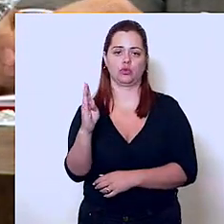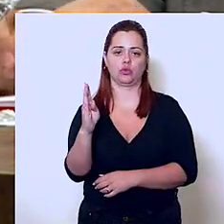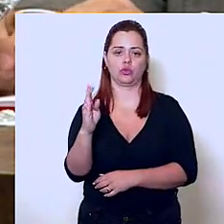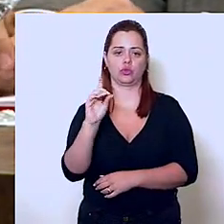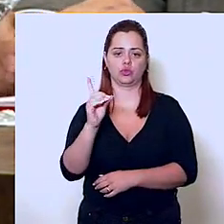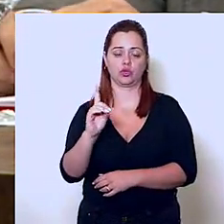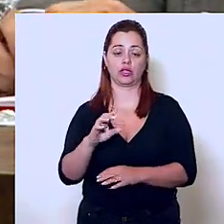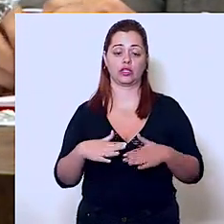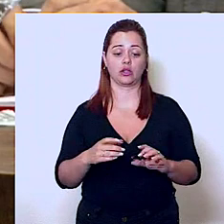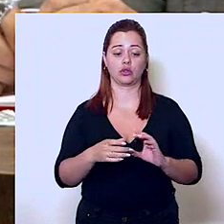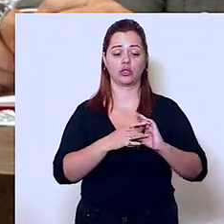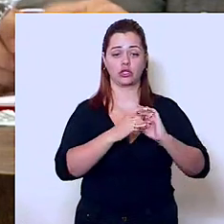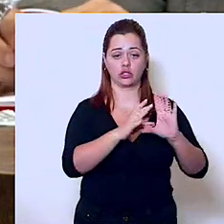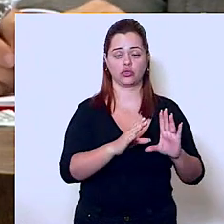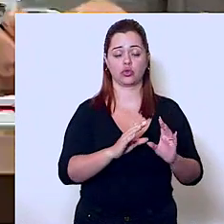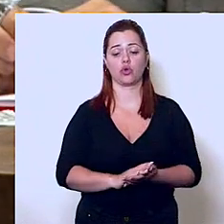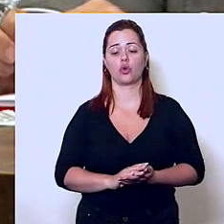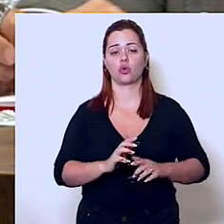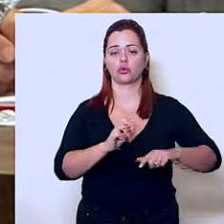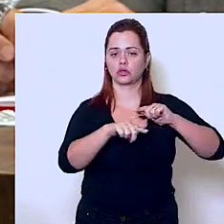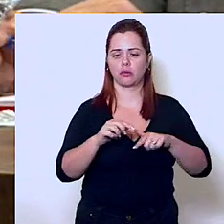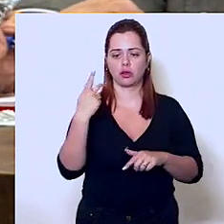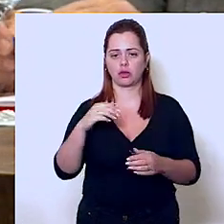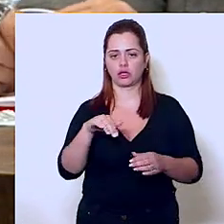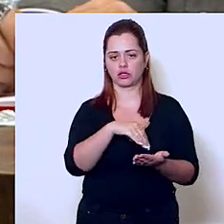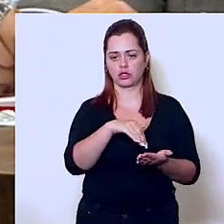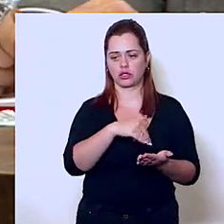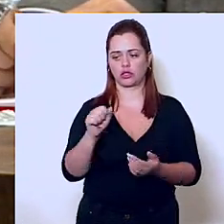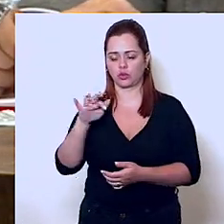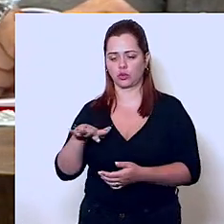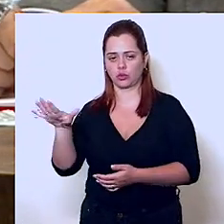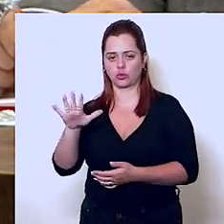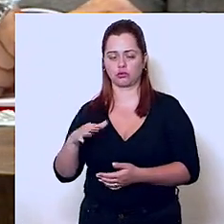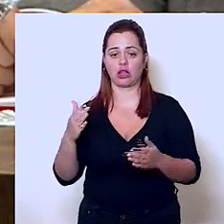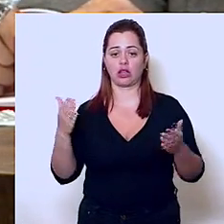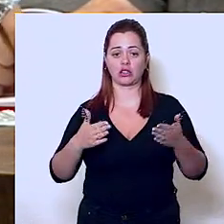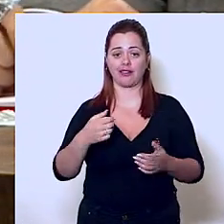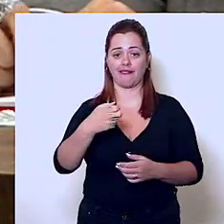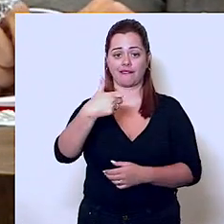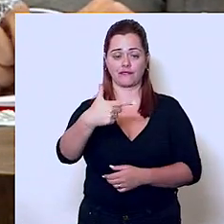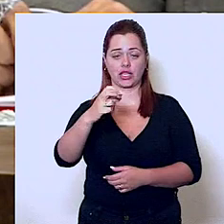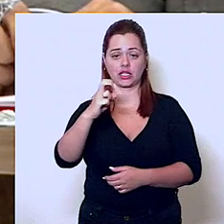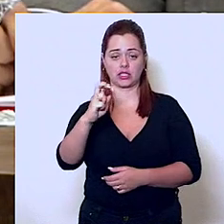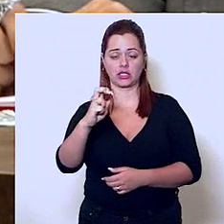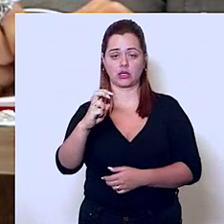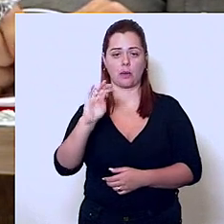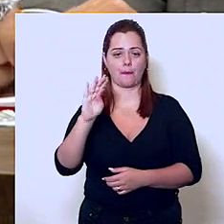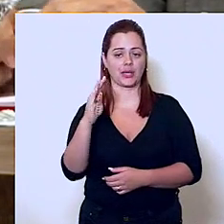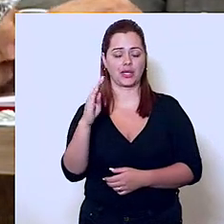ser secretário-geral aqui das Relações Exteriores, já estava em 25 bilhões de dólares, 10 vezes mais.